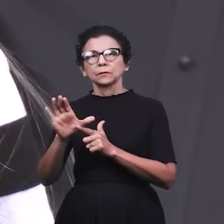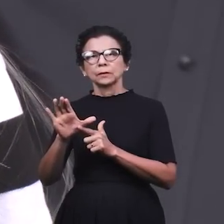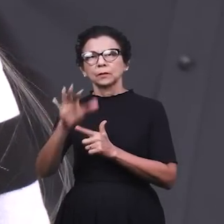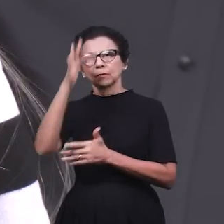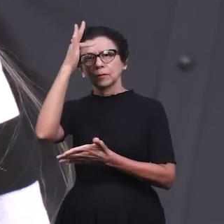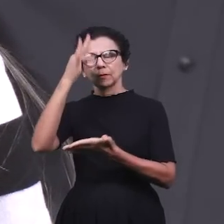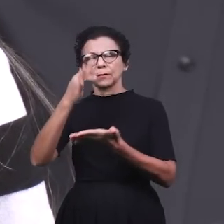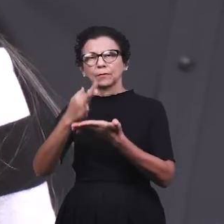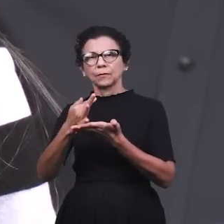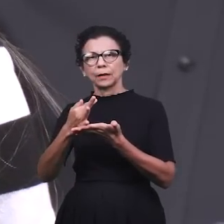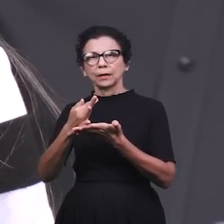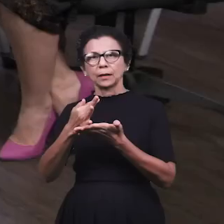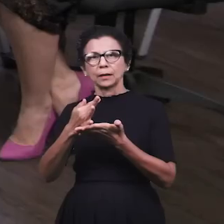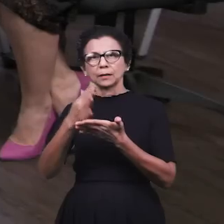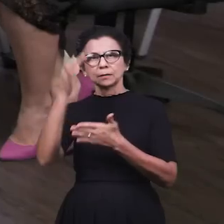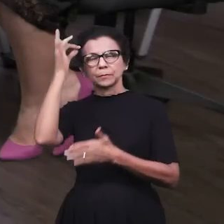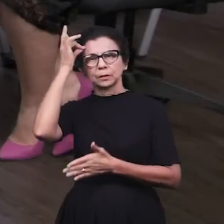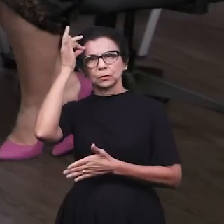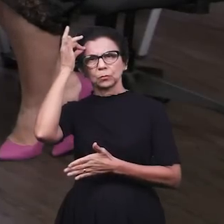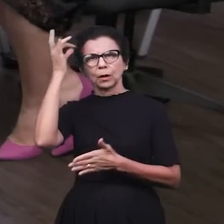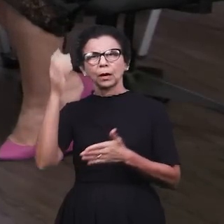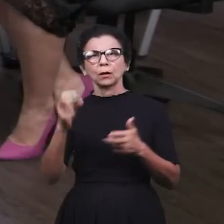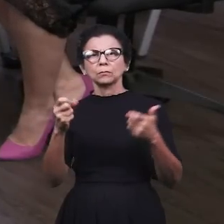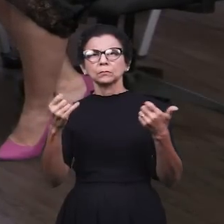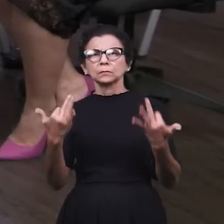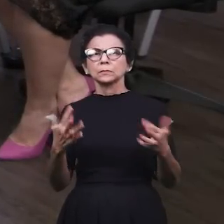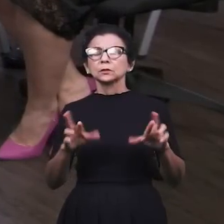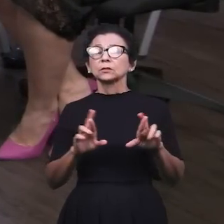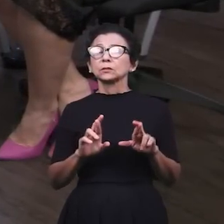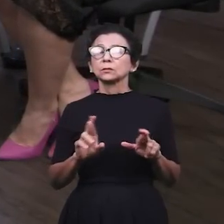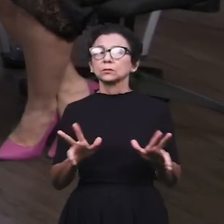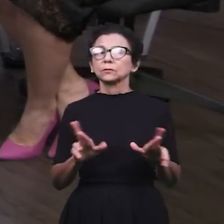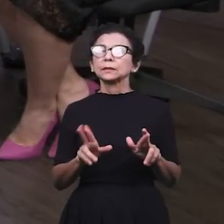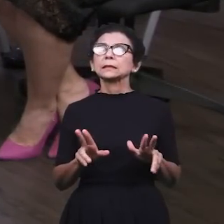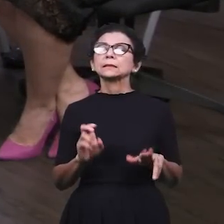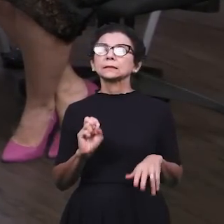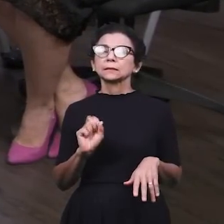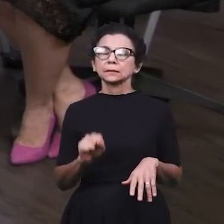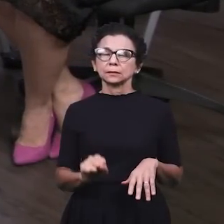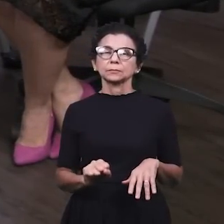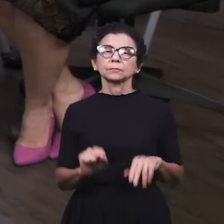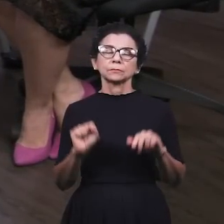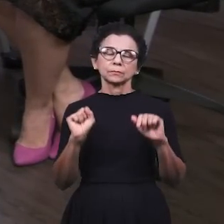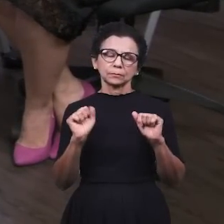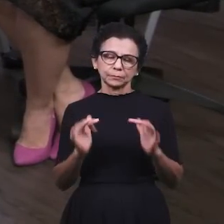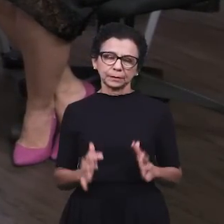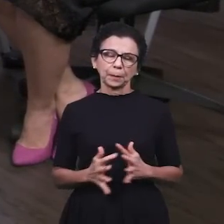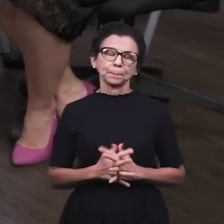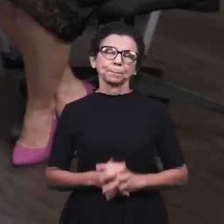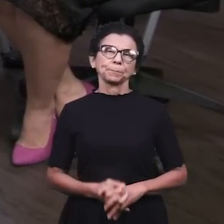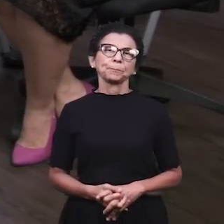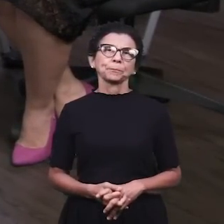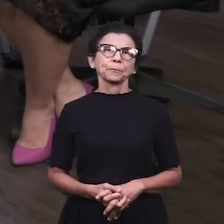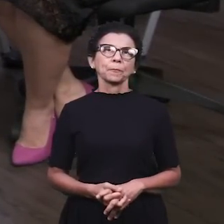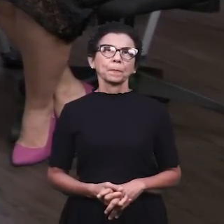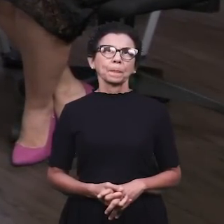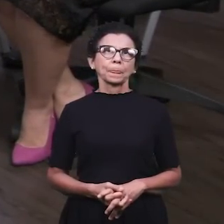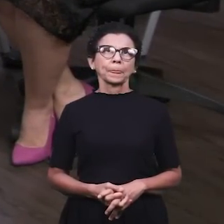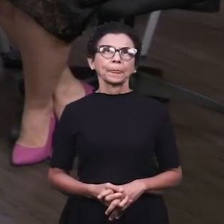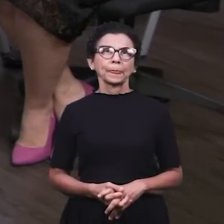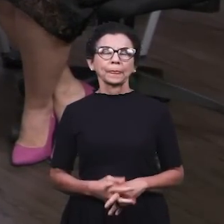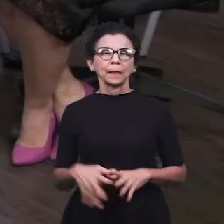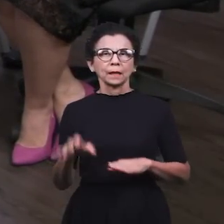Coríntios 12:9? Muito bem. Para explicar essa diferença, porque que há diferença, há. Então vamos explicar essa